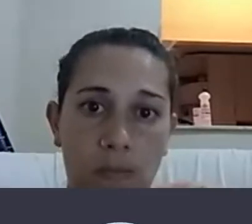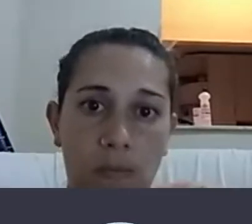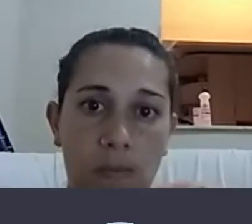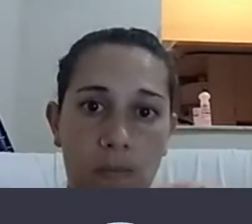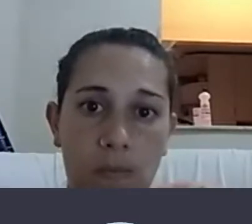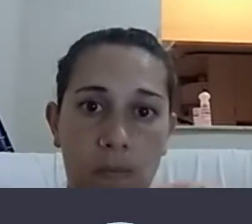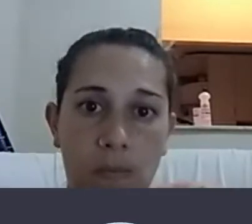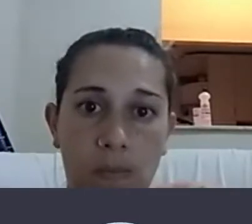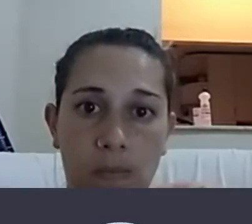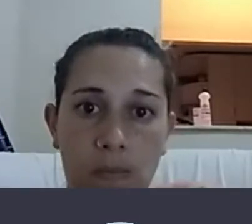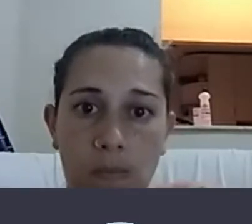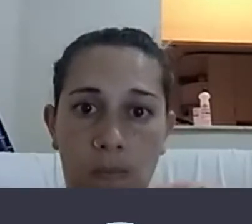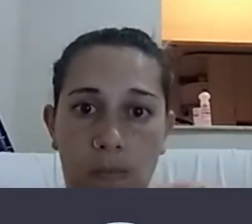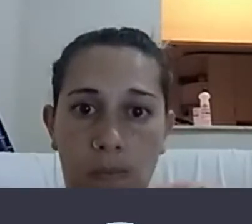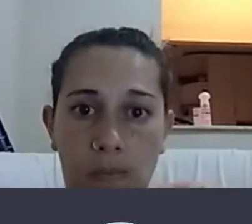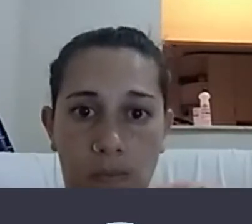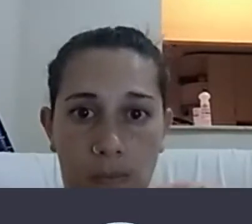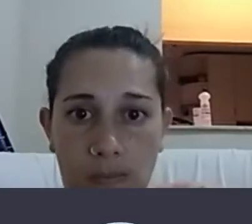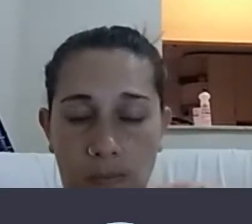É outra problemática, hein?